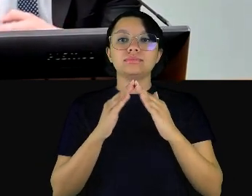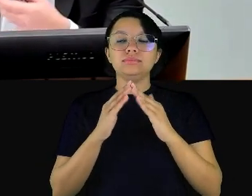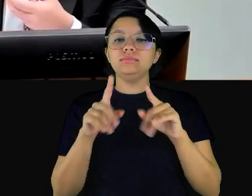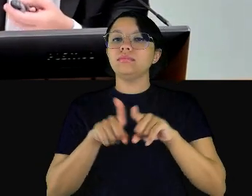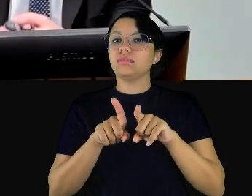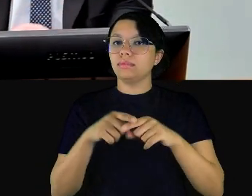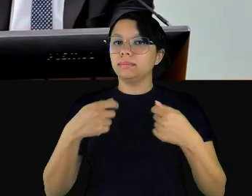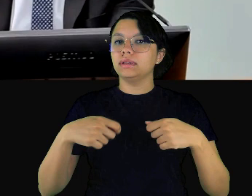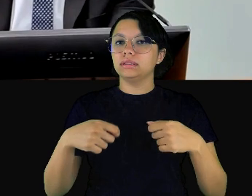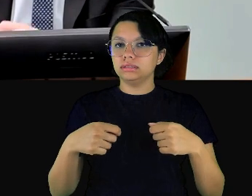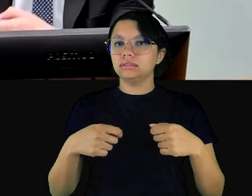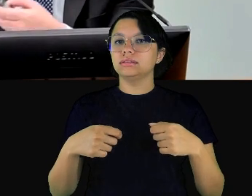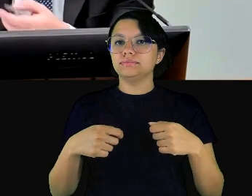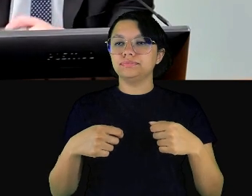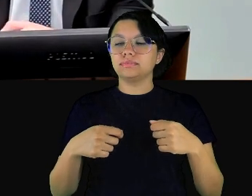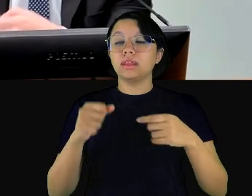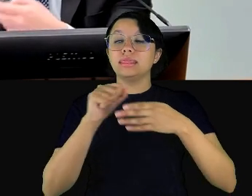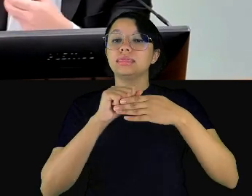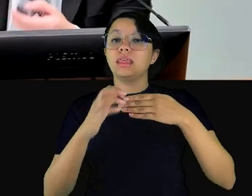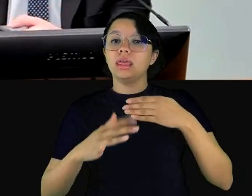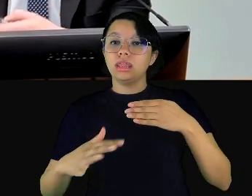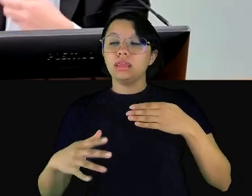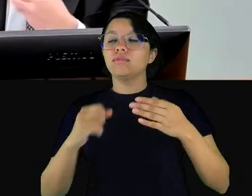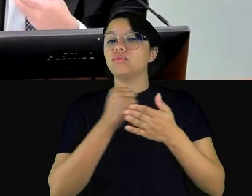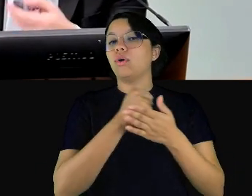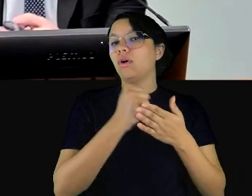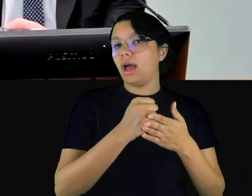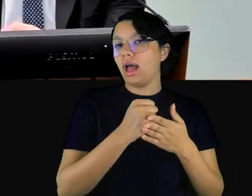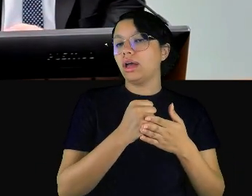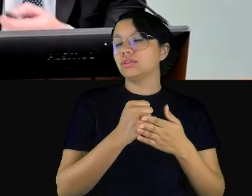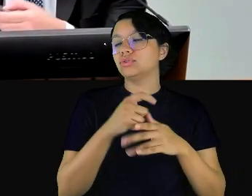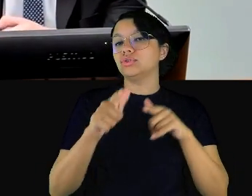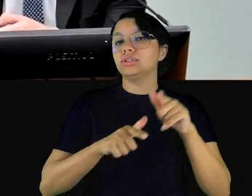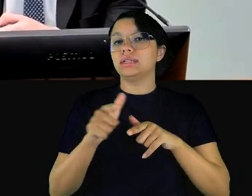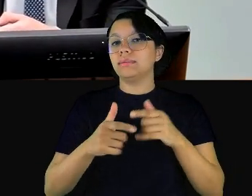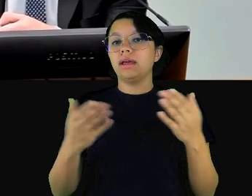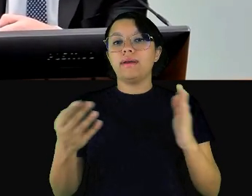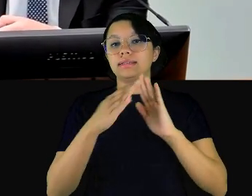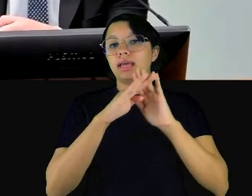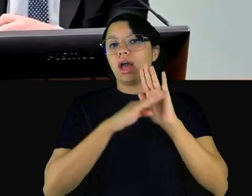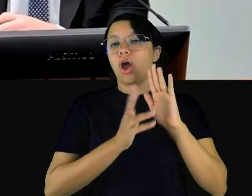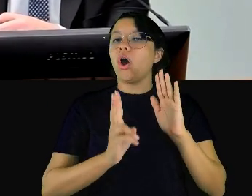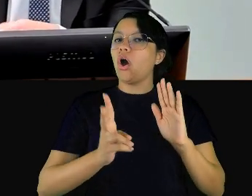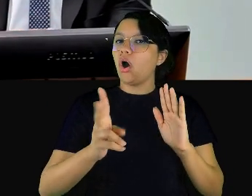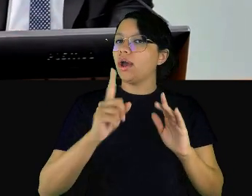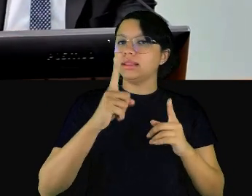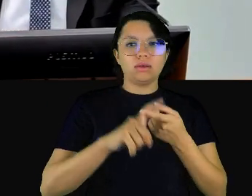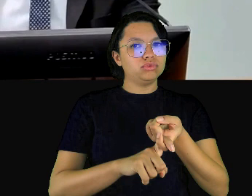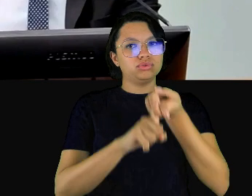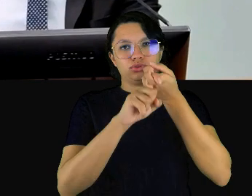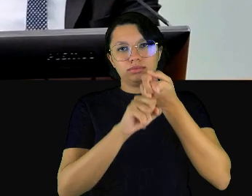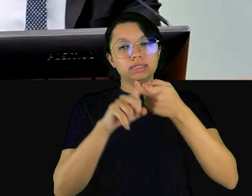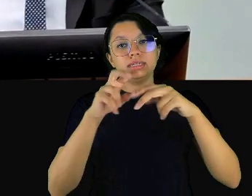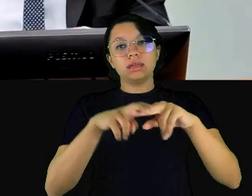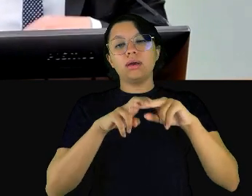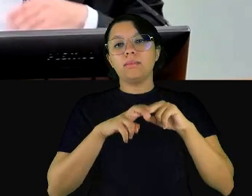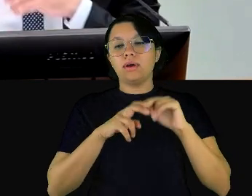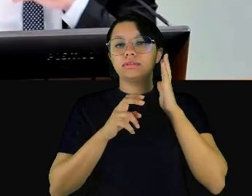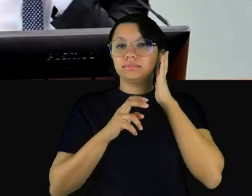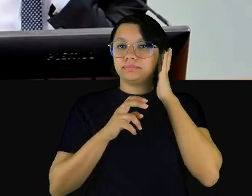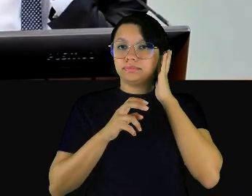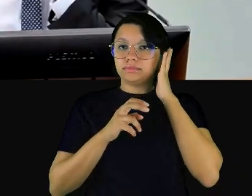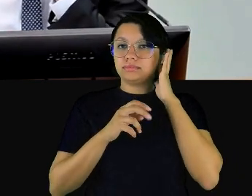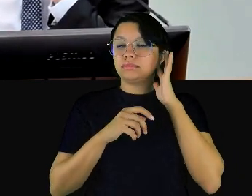também deriva do contrato de trabalho, essa cláusula continua vigente e não em suspensão em razão